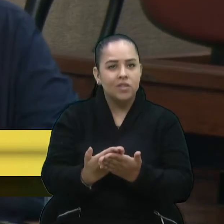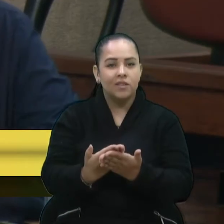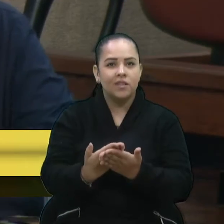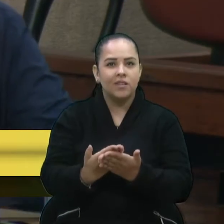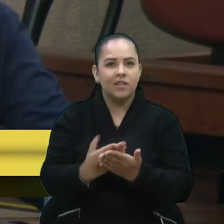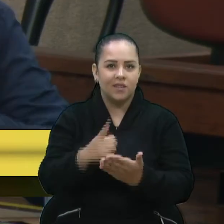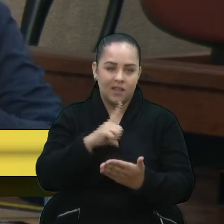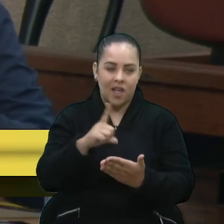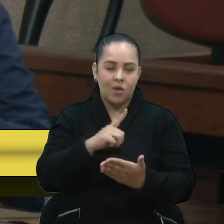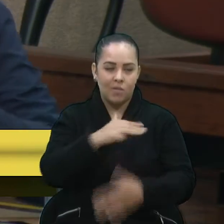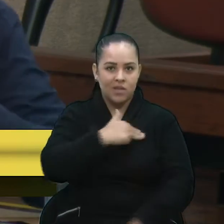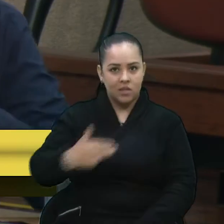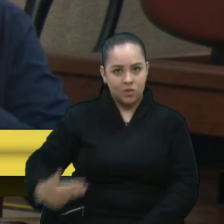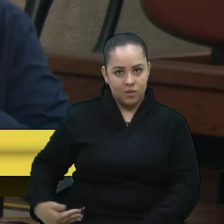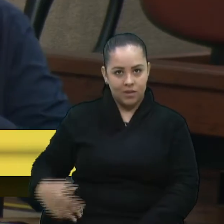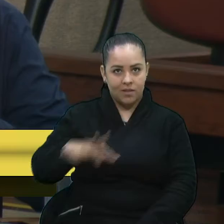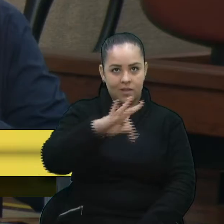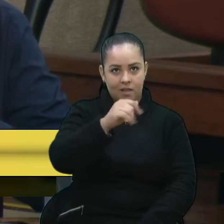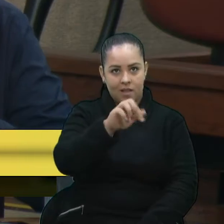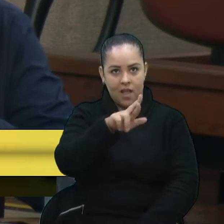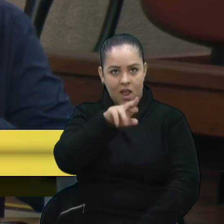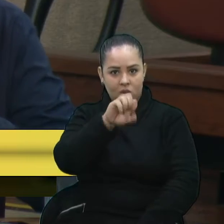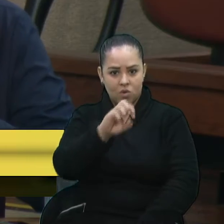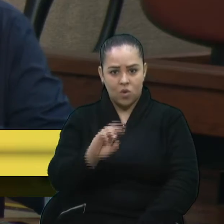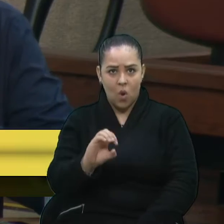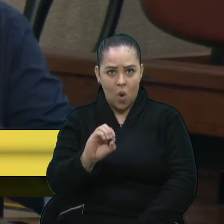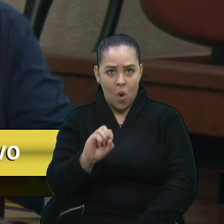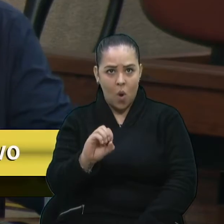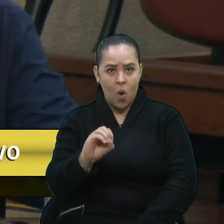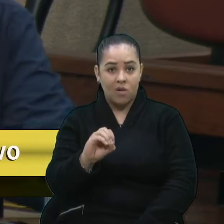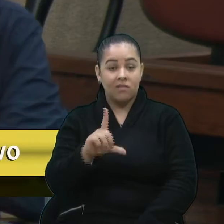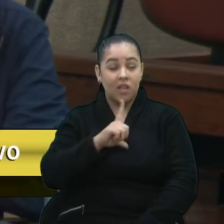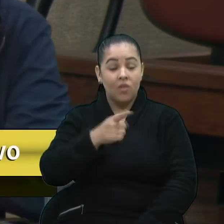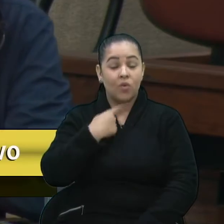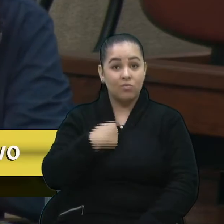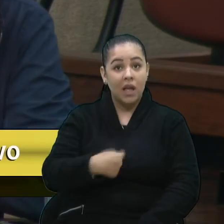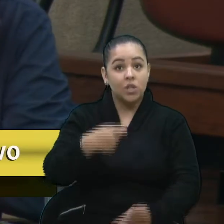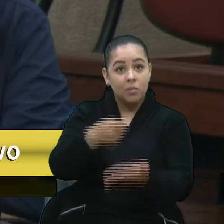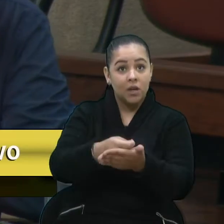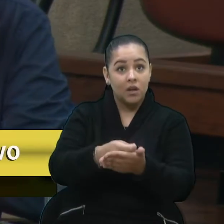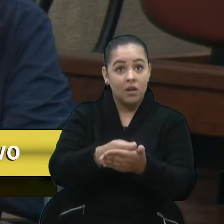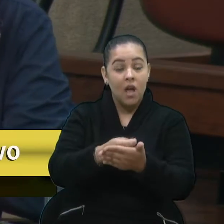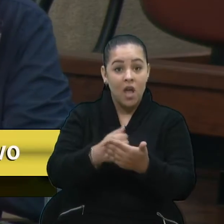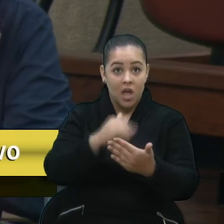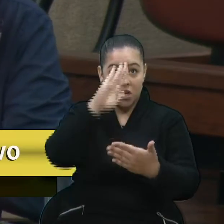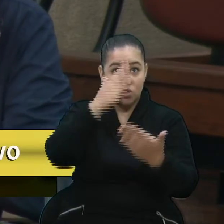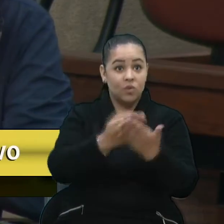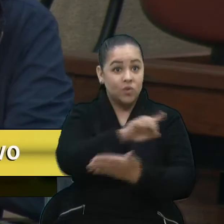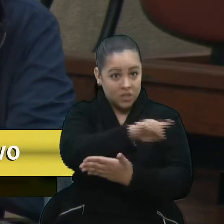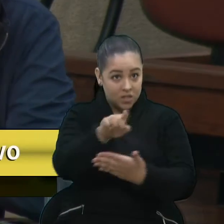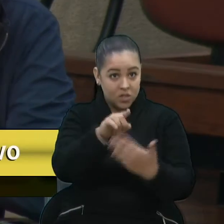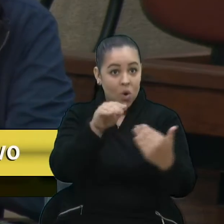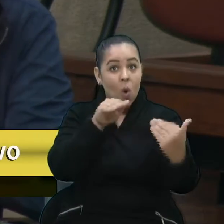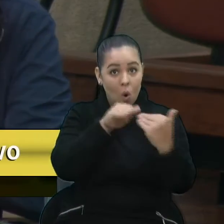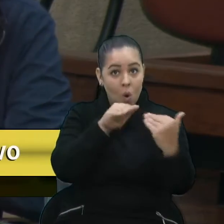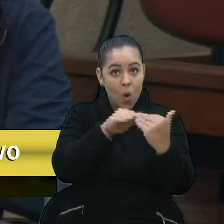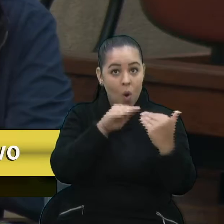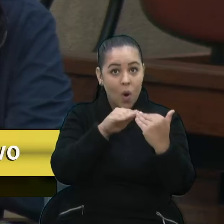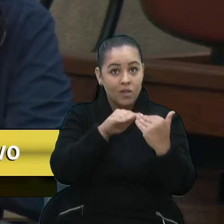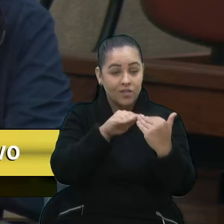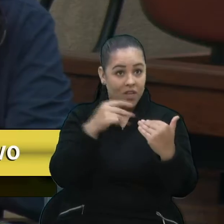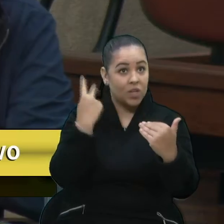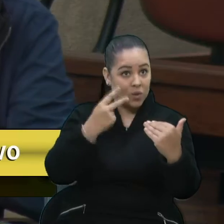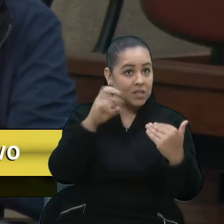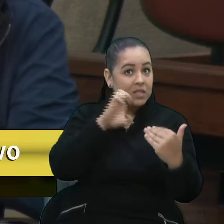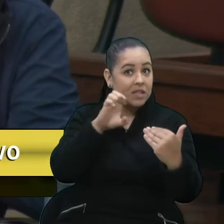então ministro Tarso Genro não tinha vontade de pagar? Eu acho que ele tinha. Eu acho que vocês concordam comigo, vereador Estela, que se ele pudesse pagar, ele teria